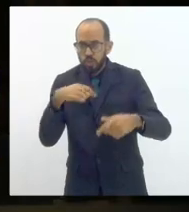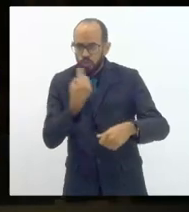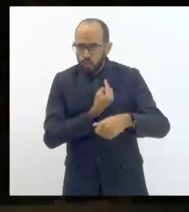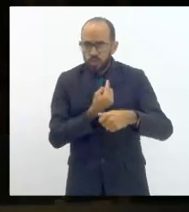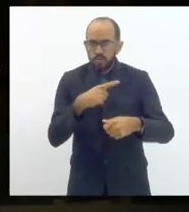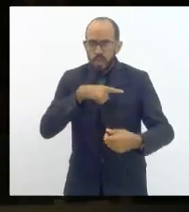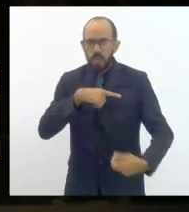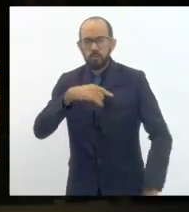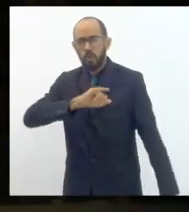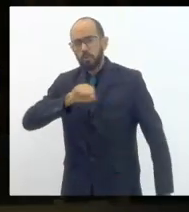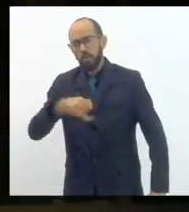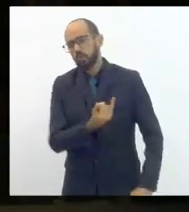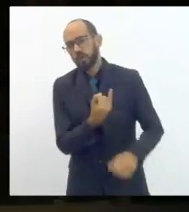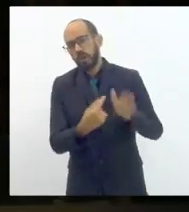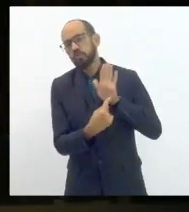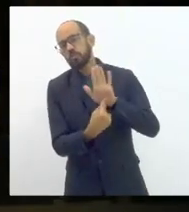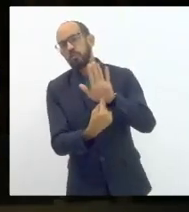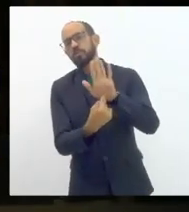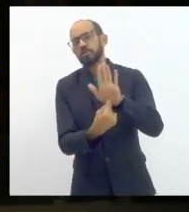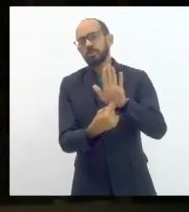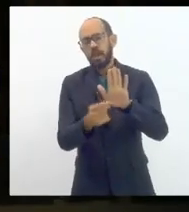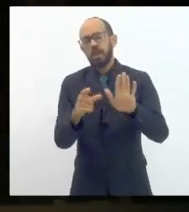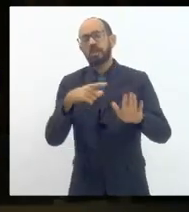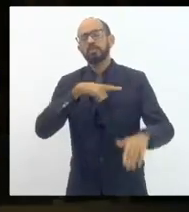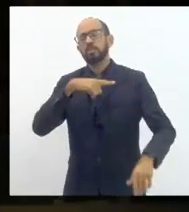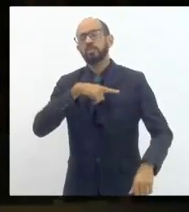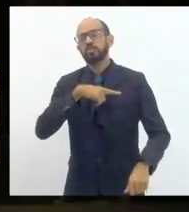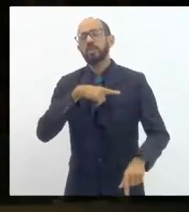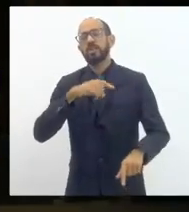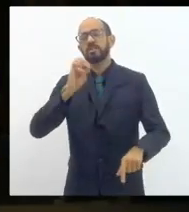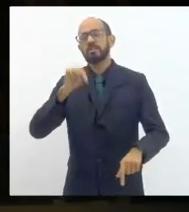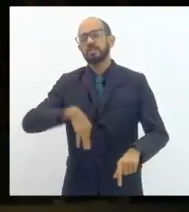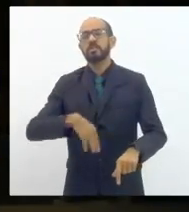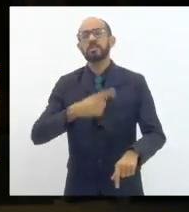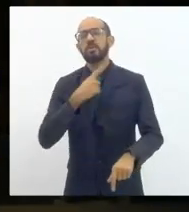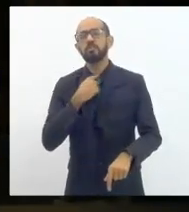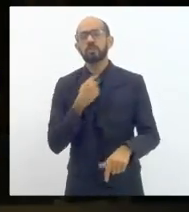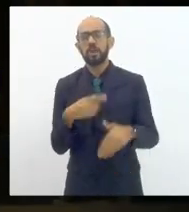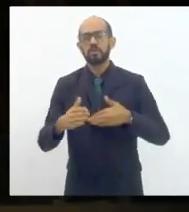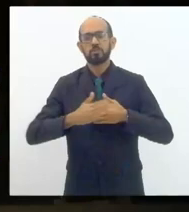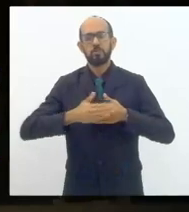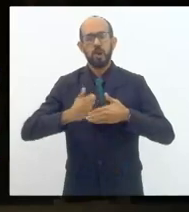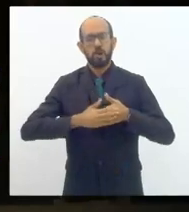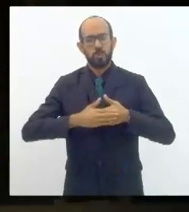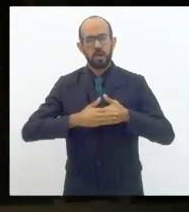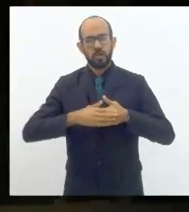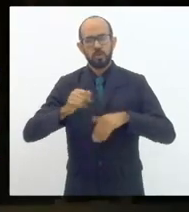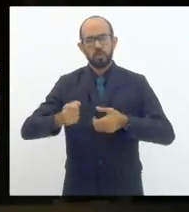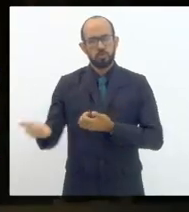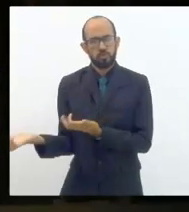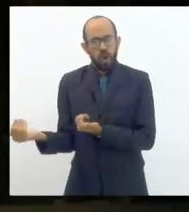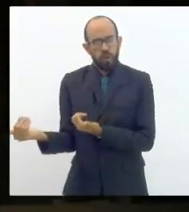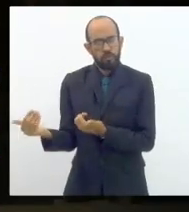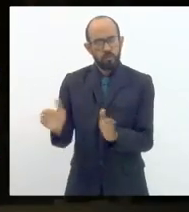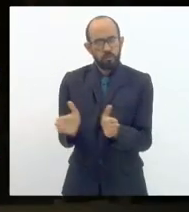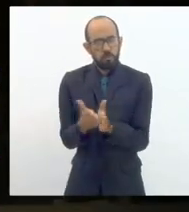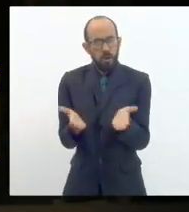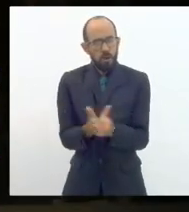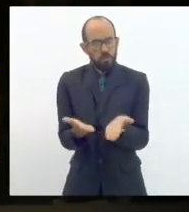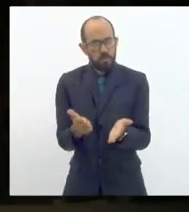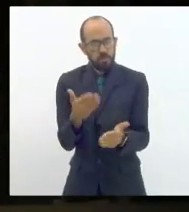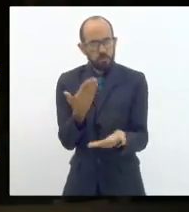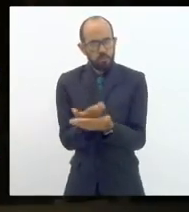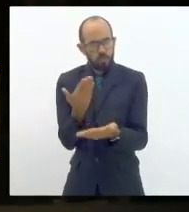chance de mostrar que nós temos realmente voz, que o jovem pobre de escola pública tem sim